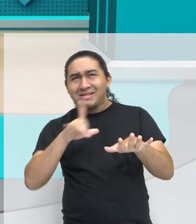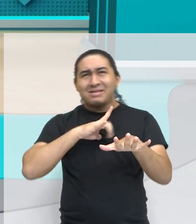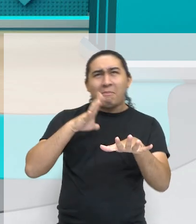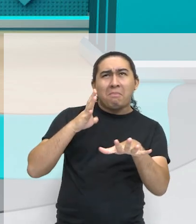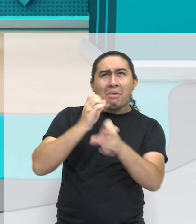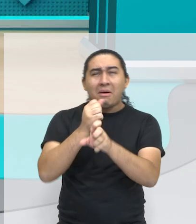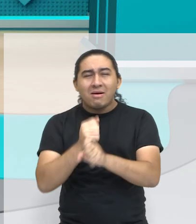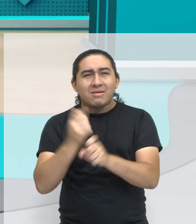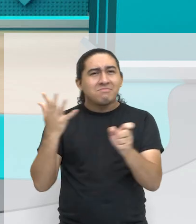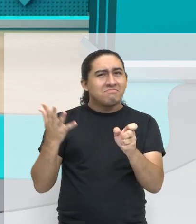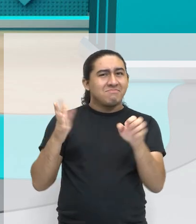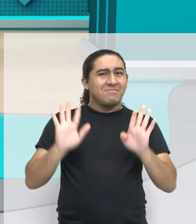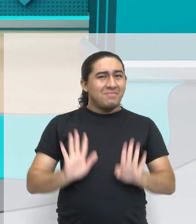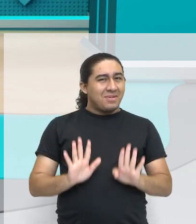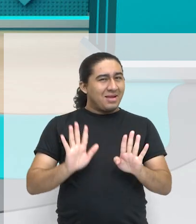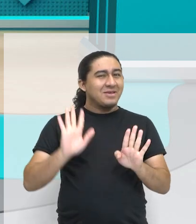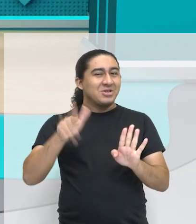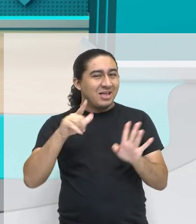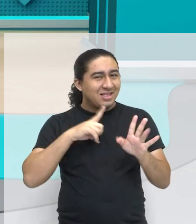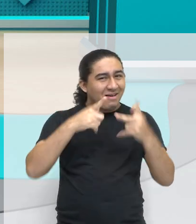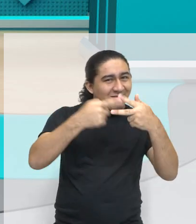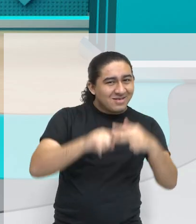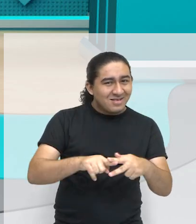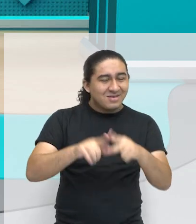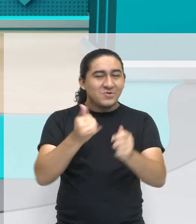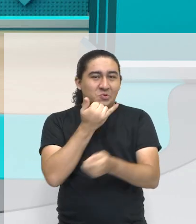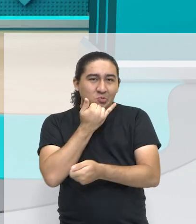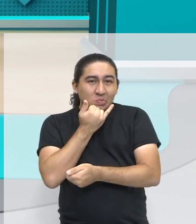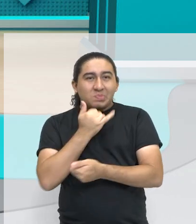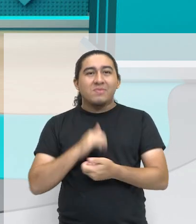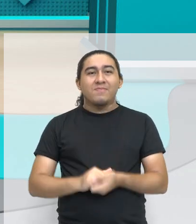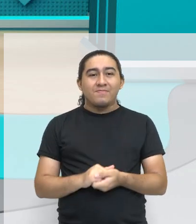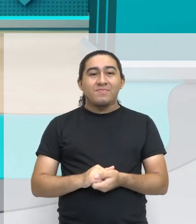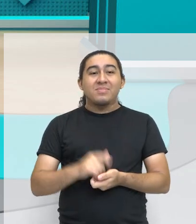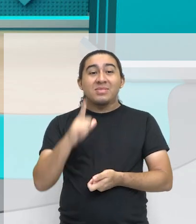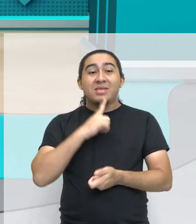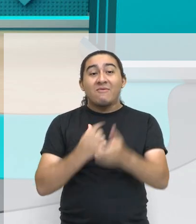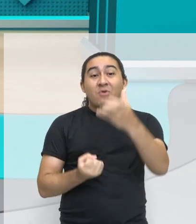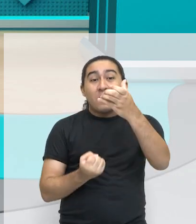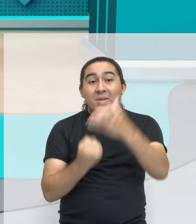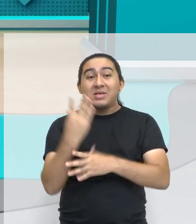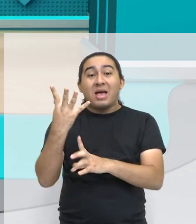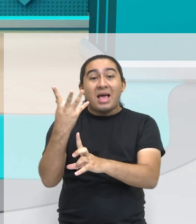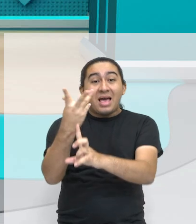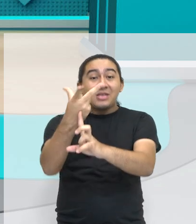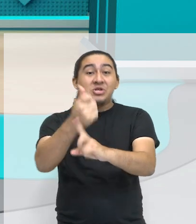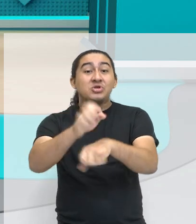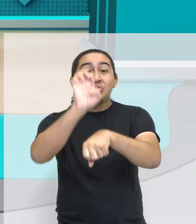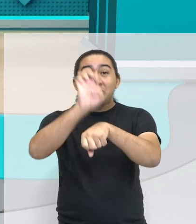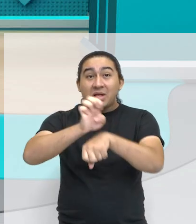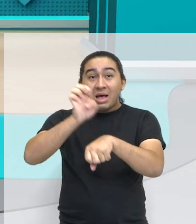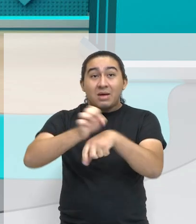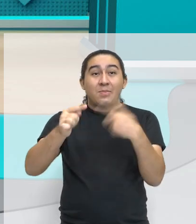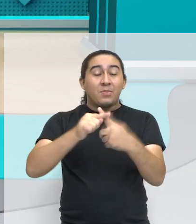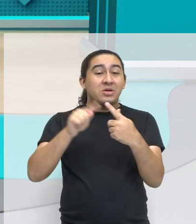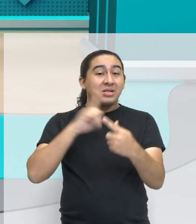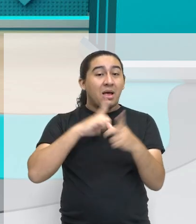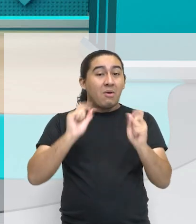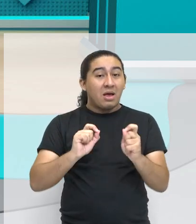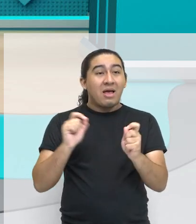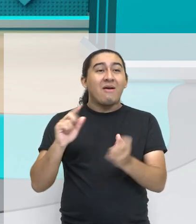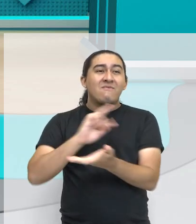cálculo aí, mas já consertei. De formação artística do Estado, pois possibilitou a vinda de